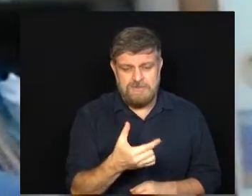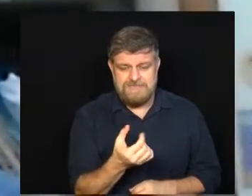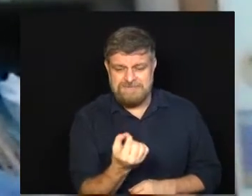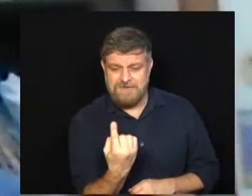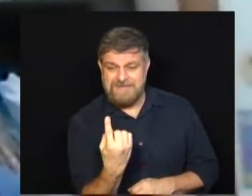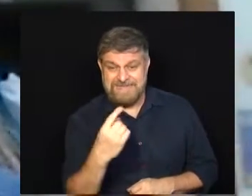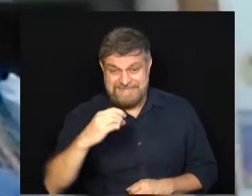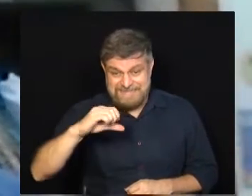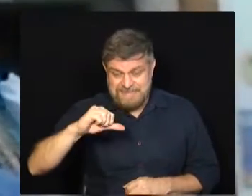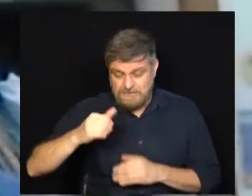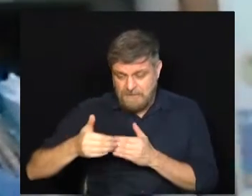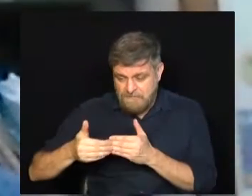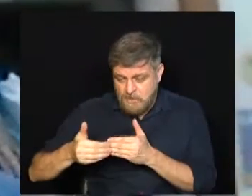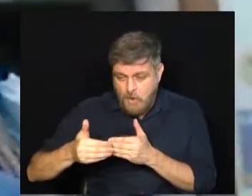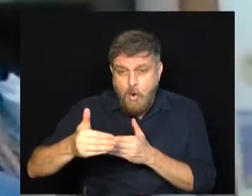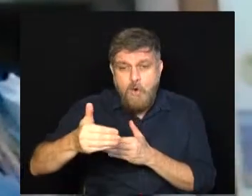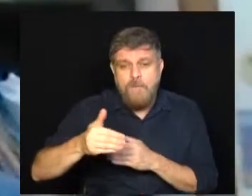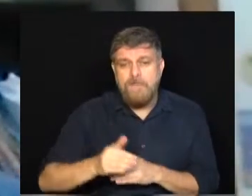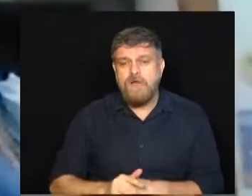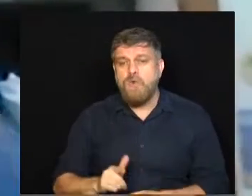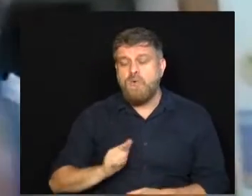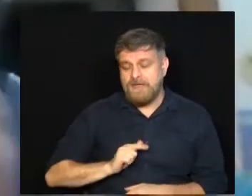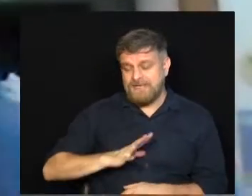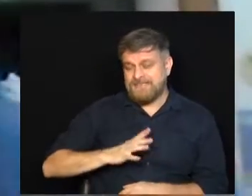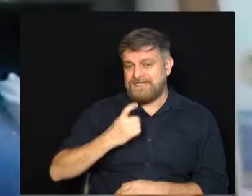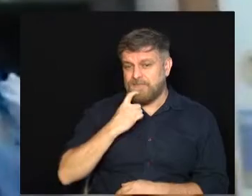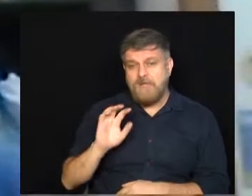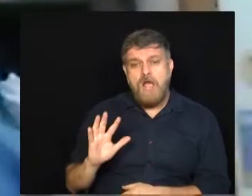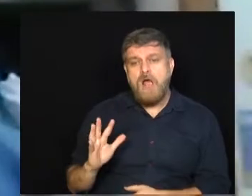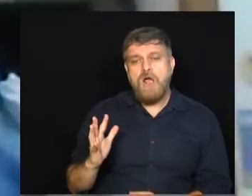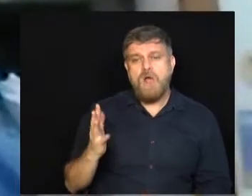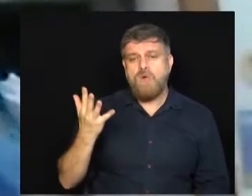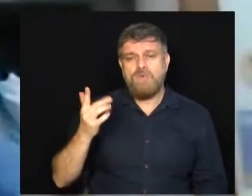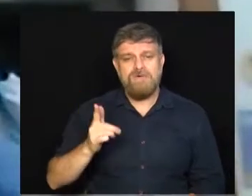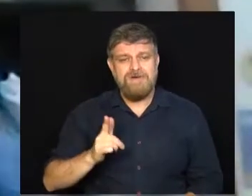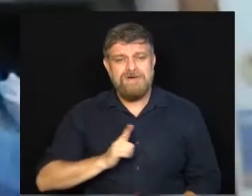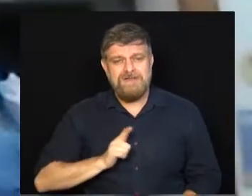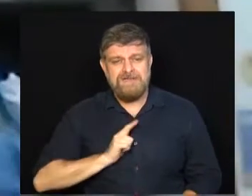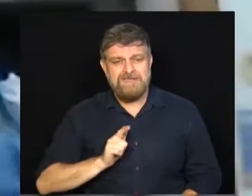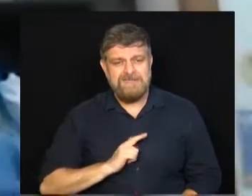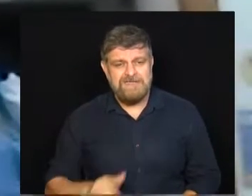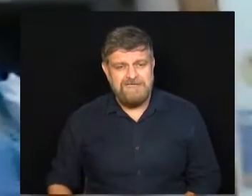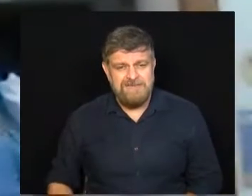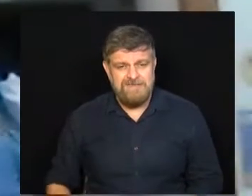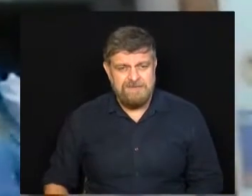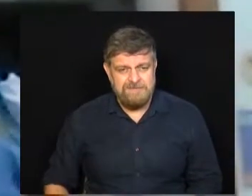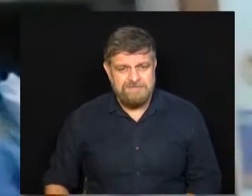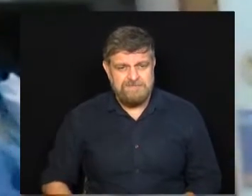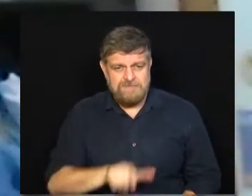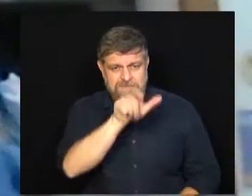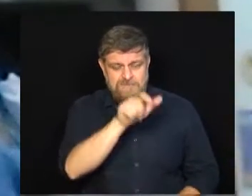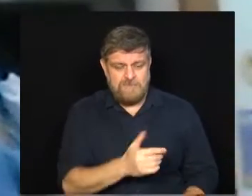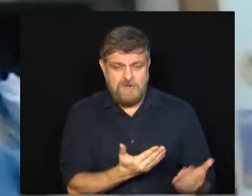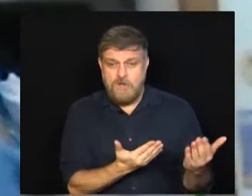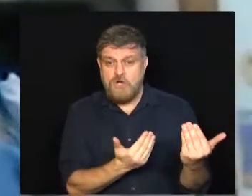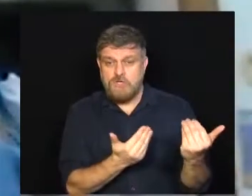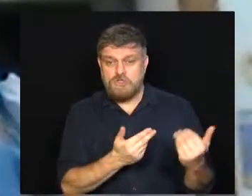2019, nós tivemos aqui em Campinas um bárbaro assassinato de uma jovem